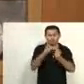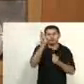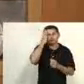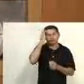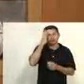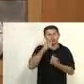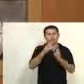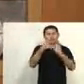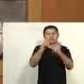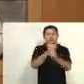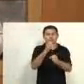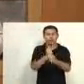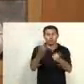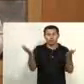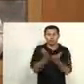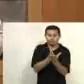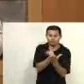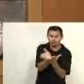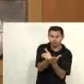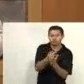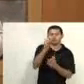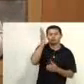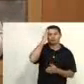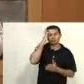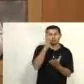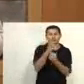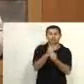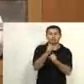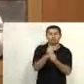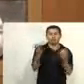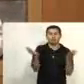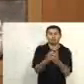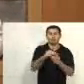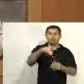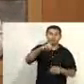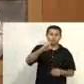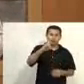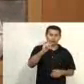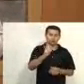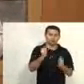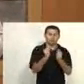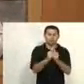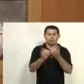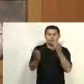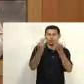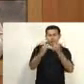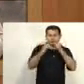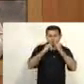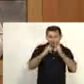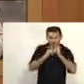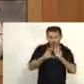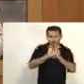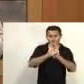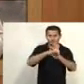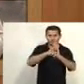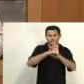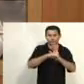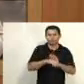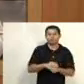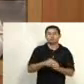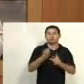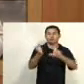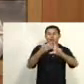sabem calcular hoje um desvio padrão, que vocês sabem calcular hoje a média de uma relação de dados, conceitos que vimos